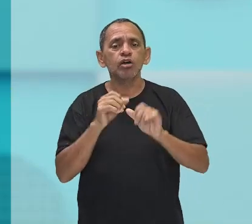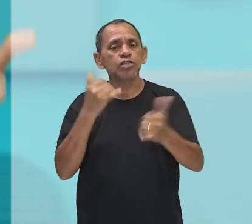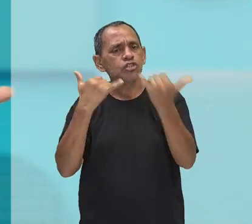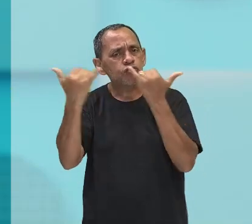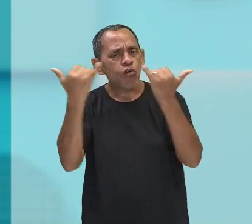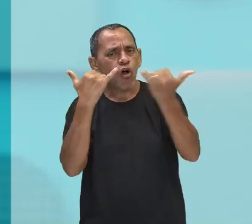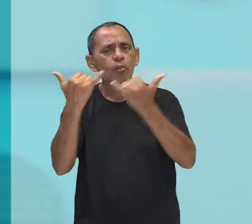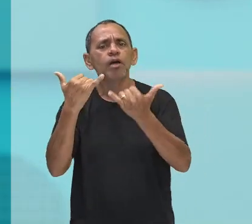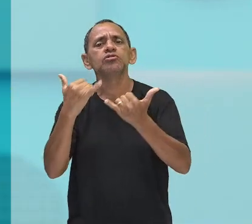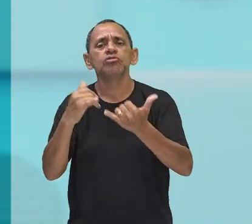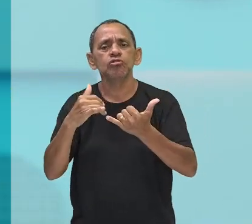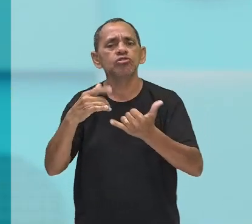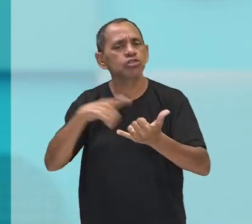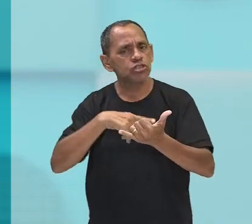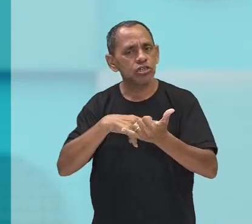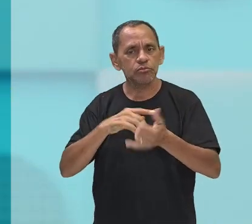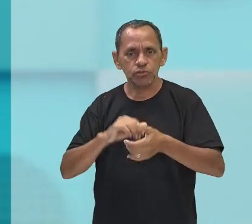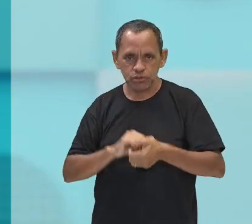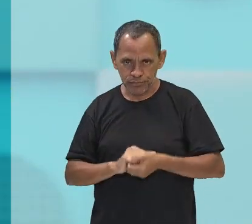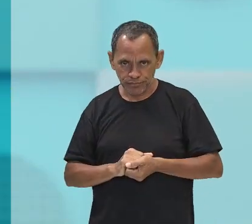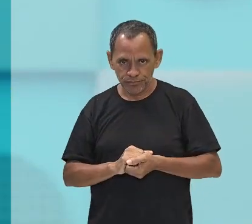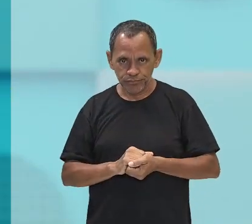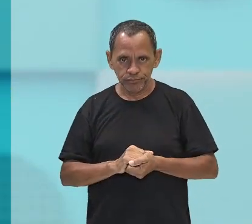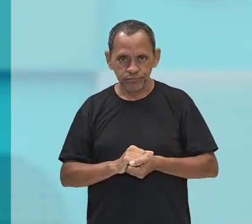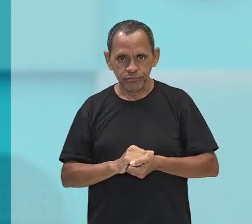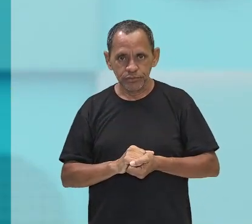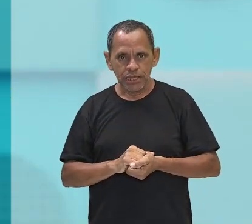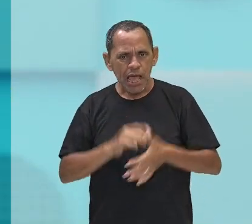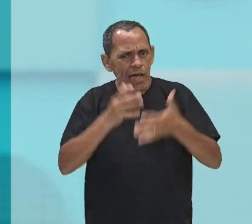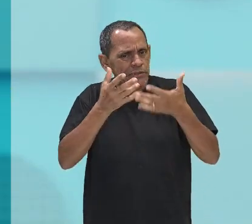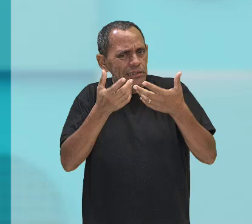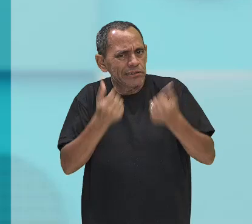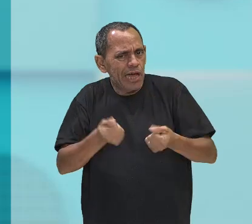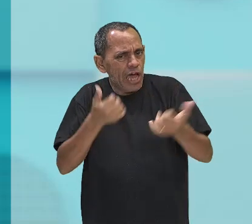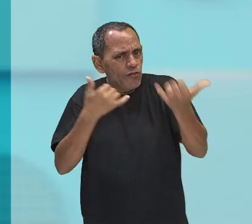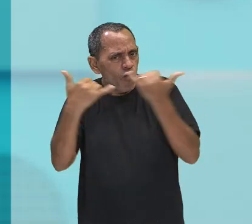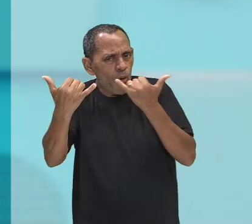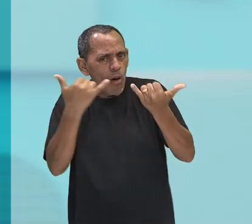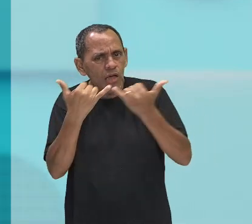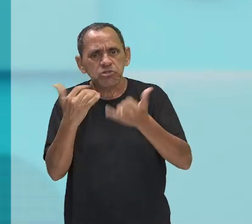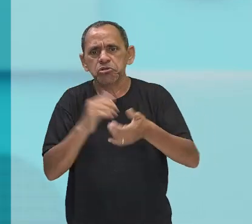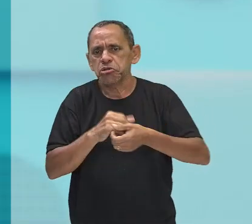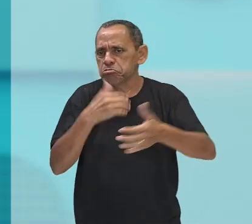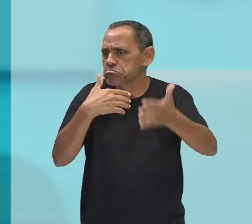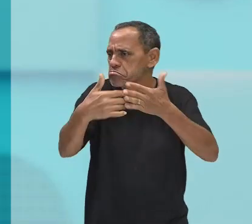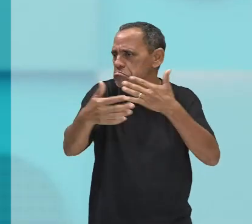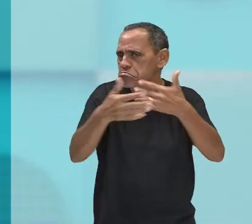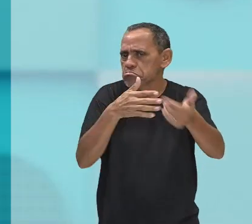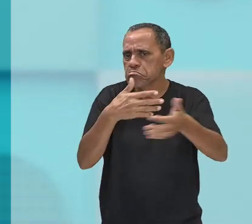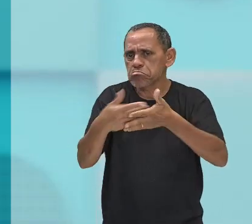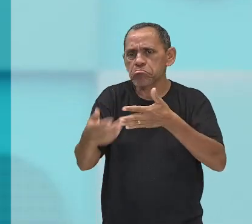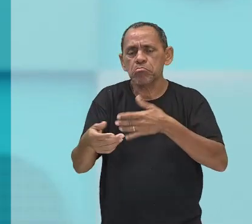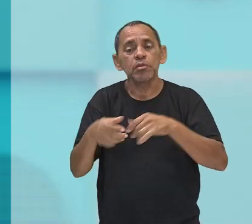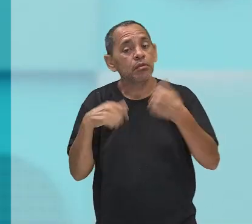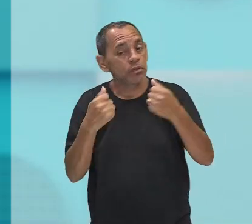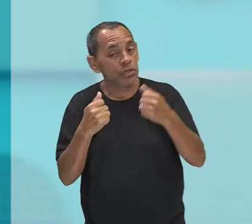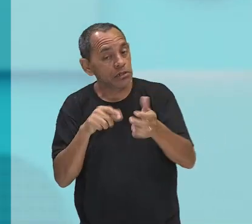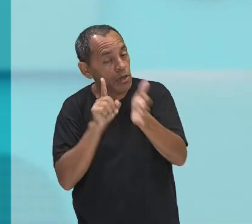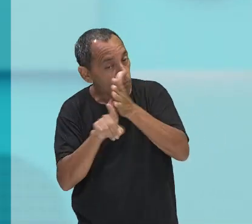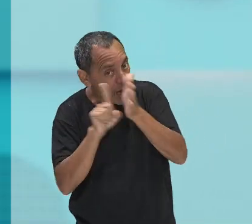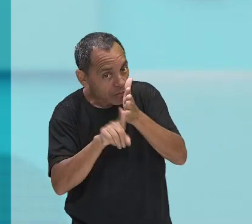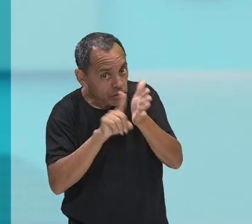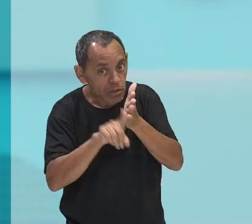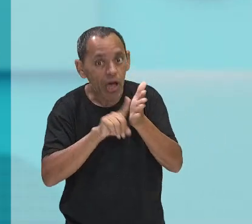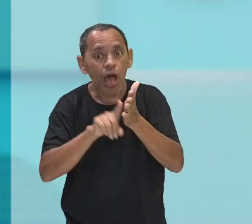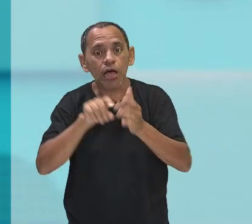que nos cercam. Então, não aceitem informações, né, de qualquer forma. Questionem, sempre questionem se aquela informação